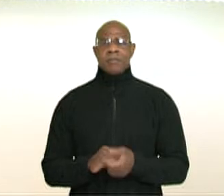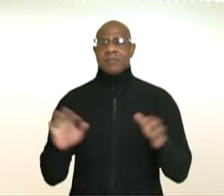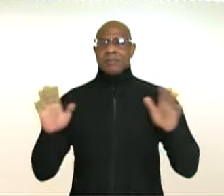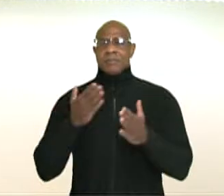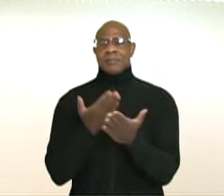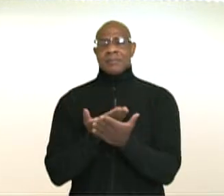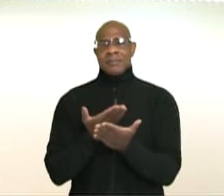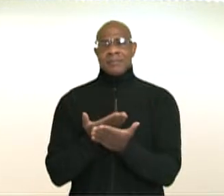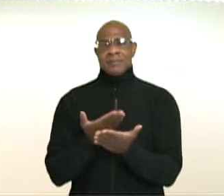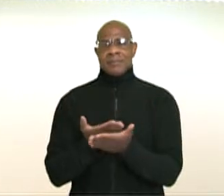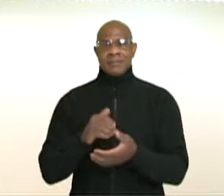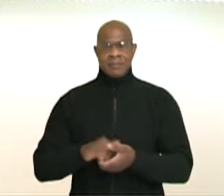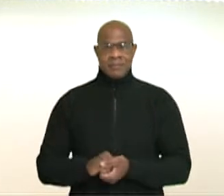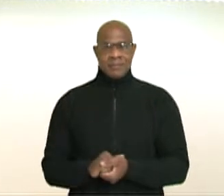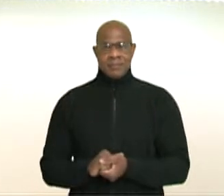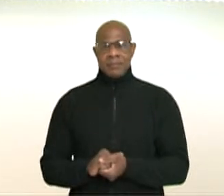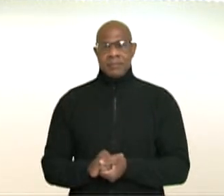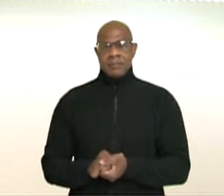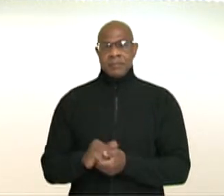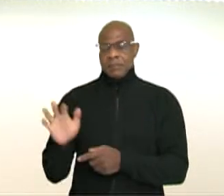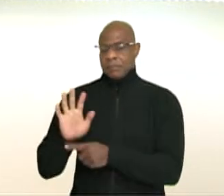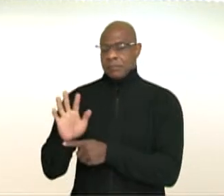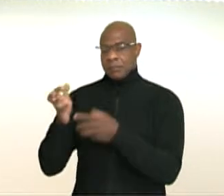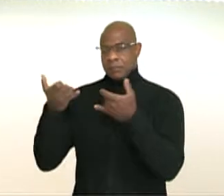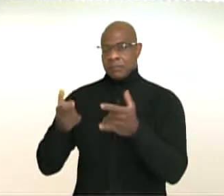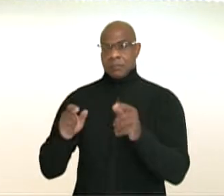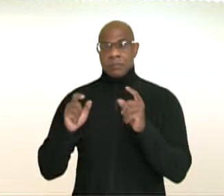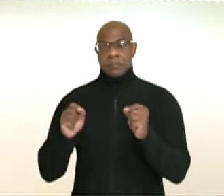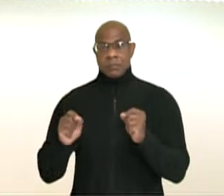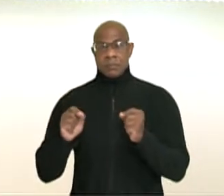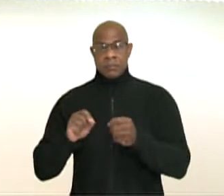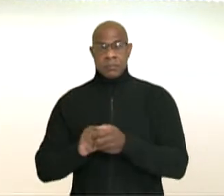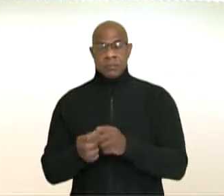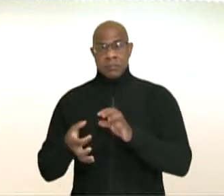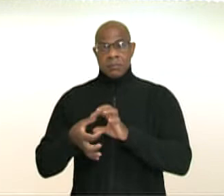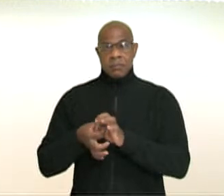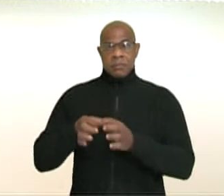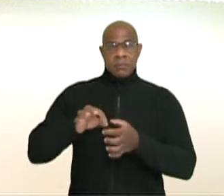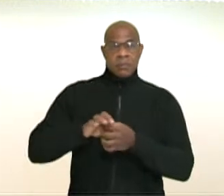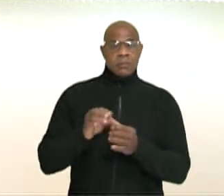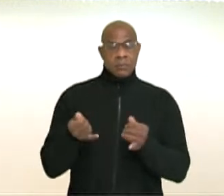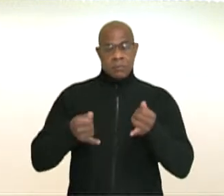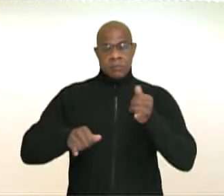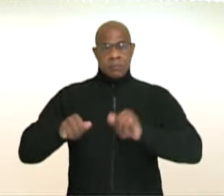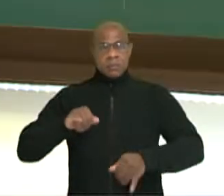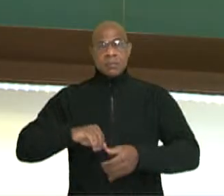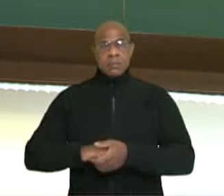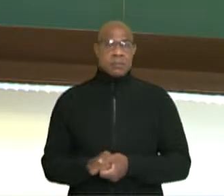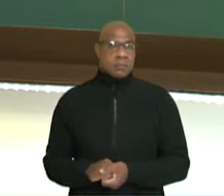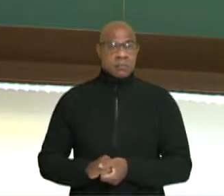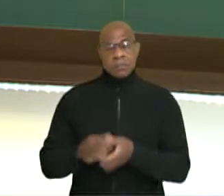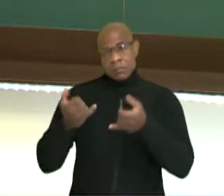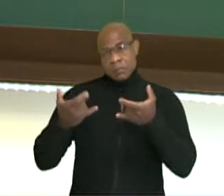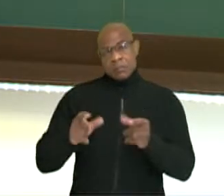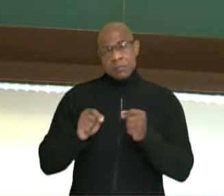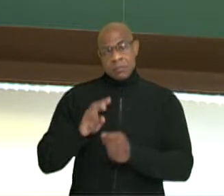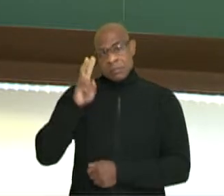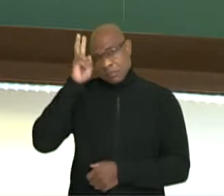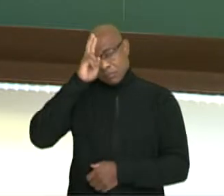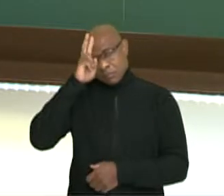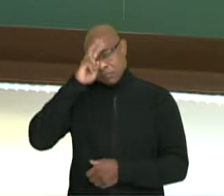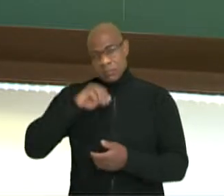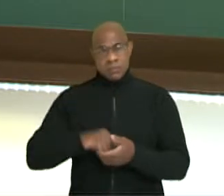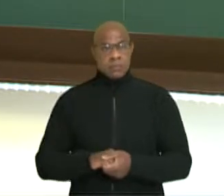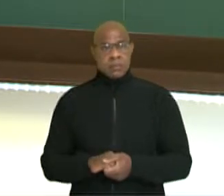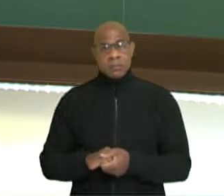Olá, estudantes da primeira série! Nesse vídeo, vamos falar sobre ligações químicas. Então, falando um pouquinho sobre o histórico.